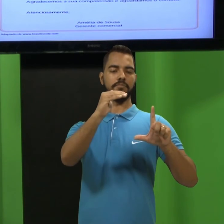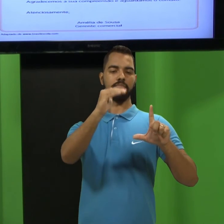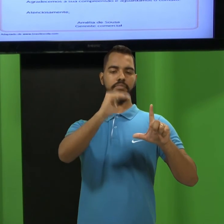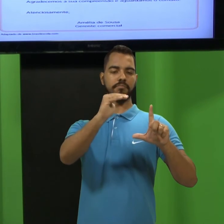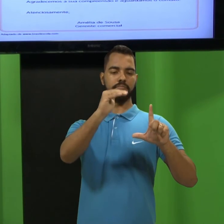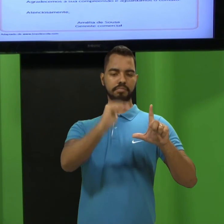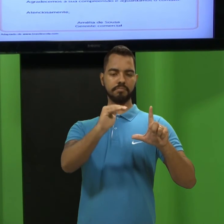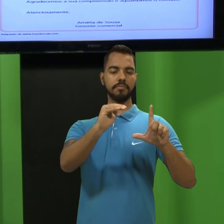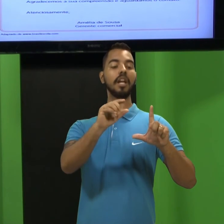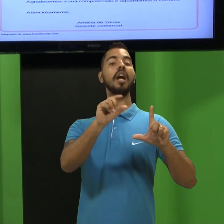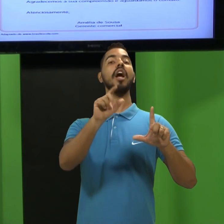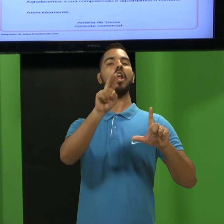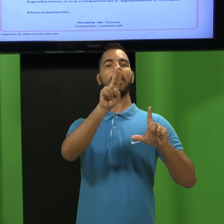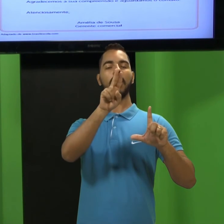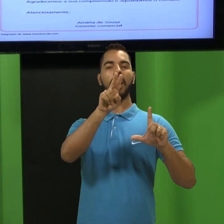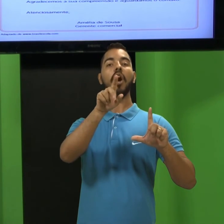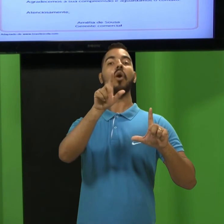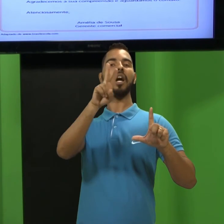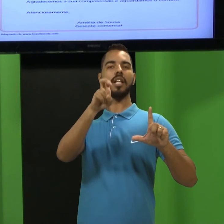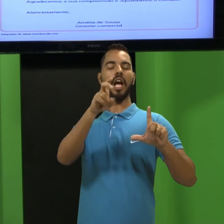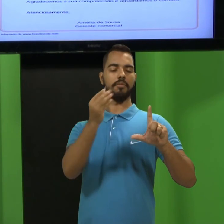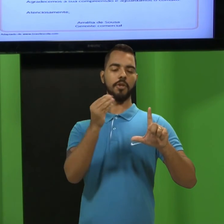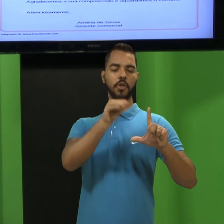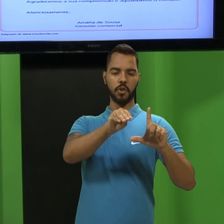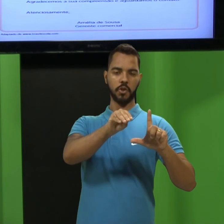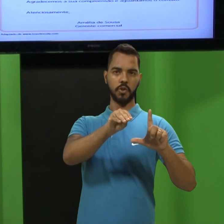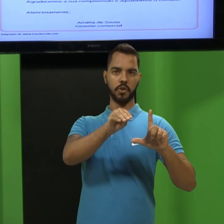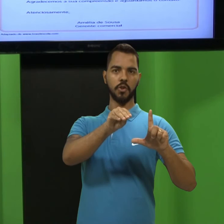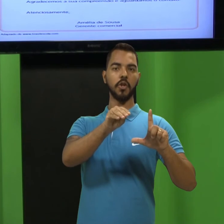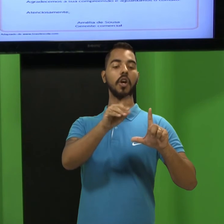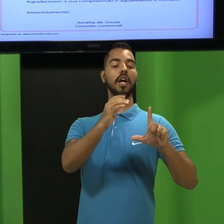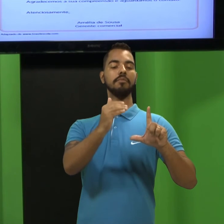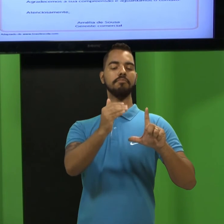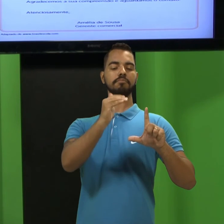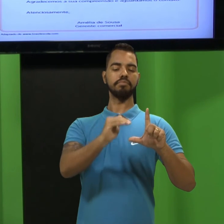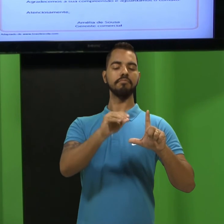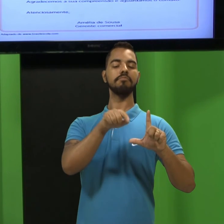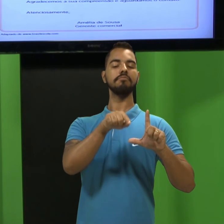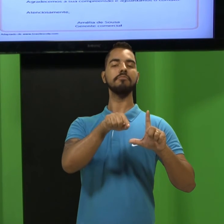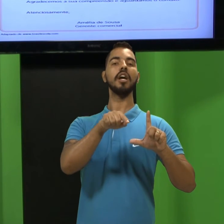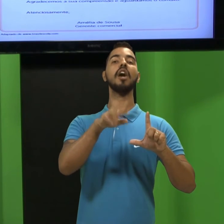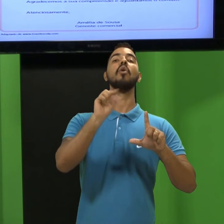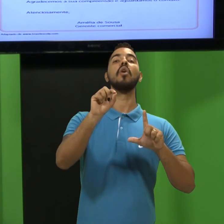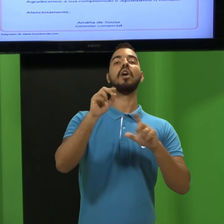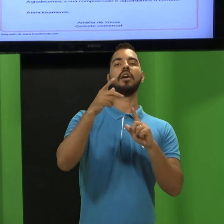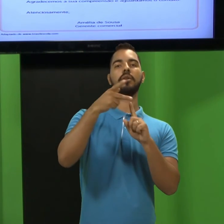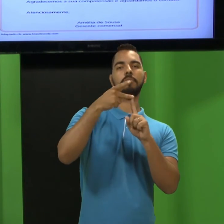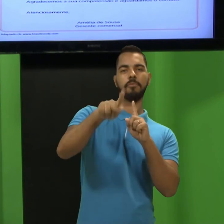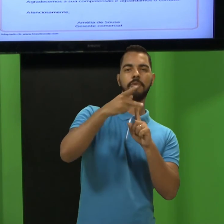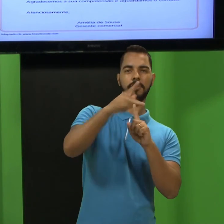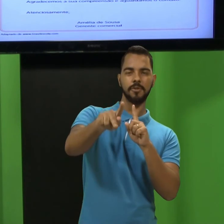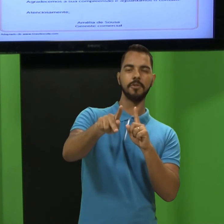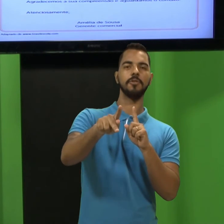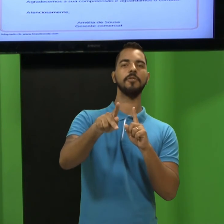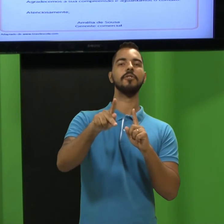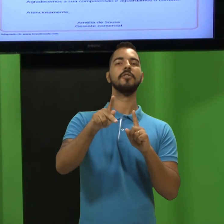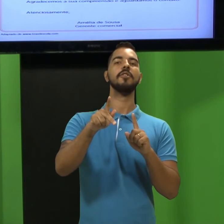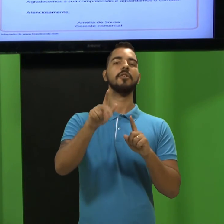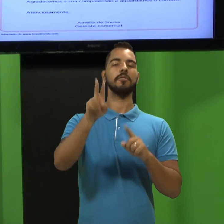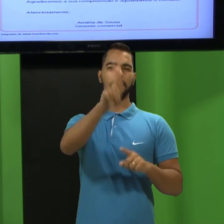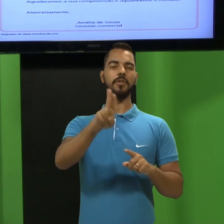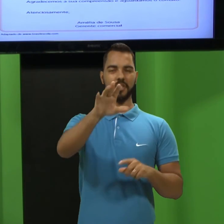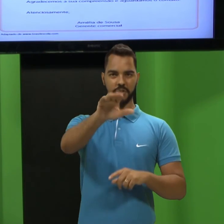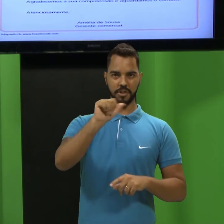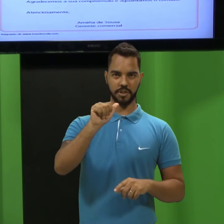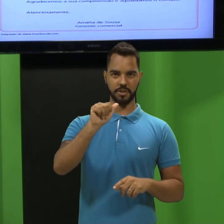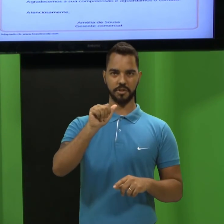tratamento que deve estar em plena conformidade com o destinatário da comunicação. O pronome de tratamento deve ser grafado por